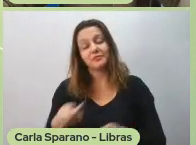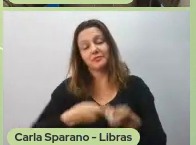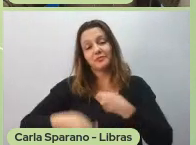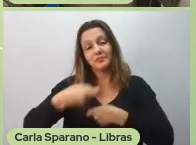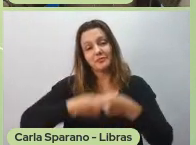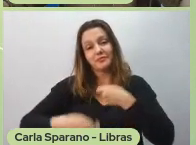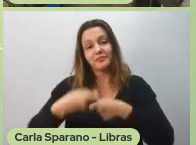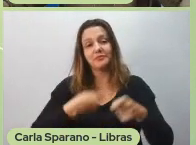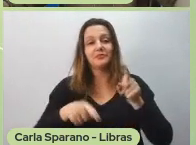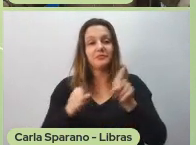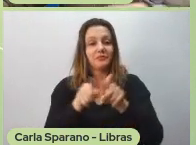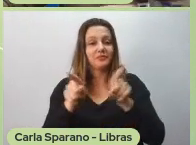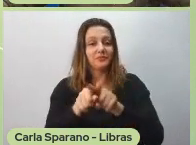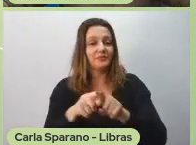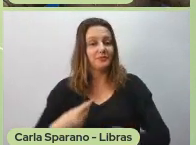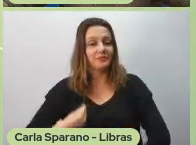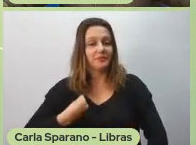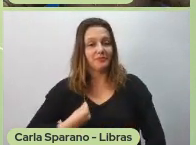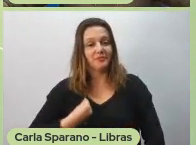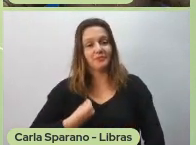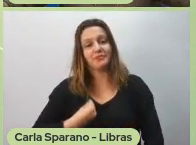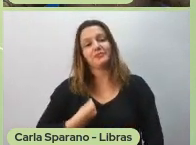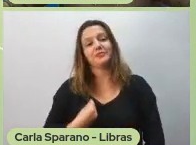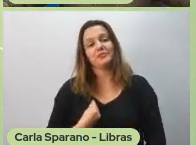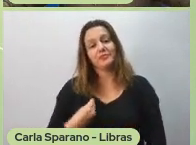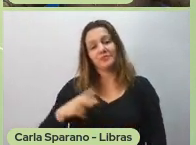para a nossa vida pessoal e profissional.